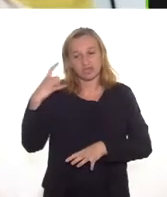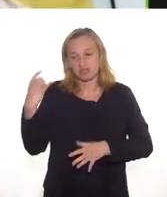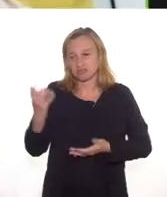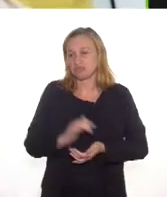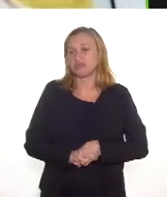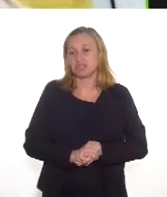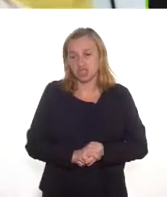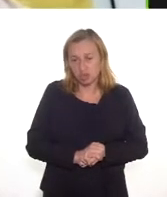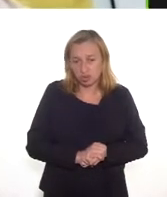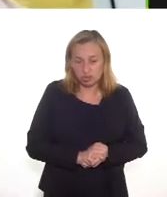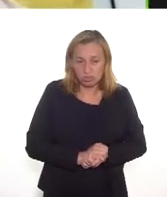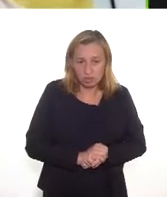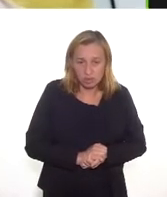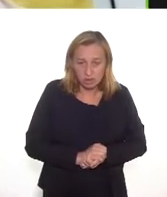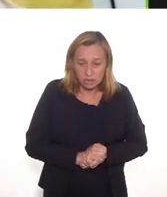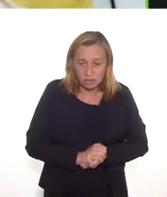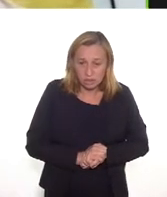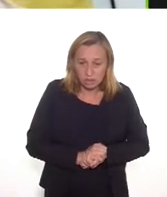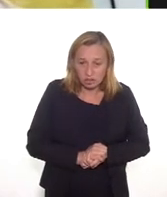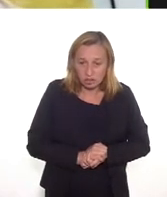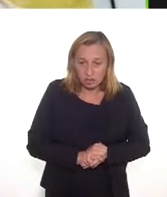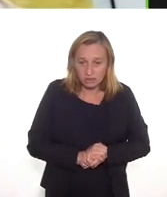marginalidade.